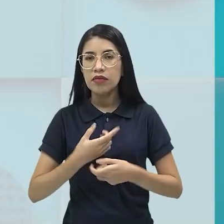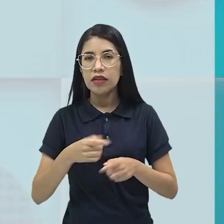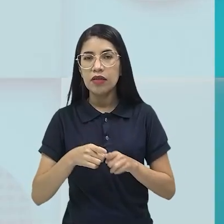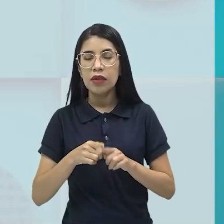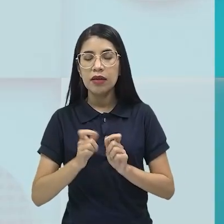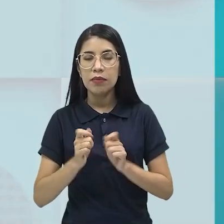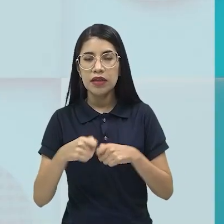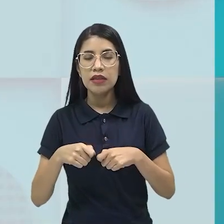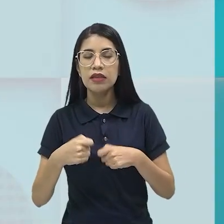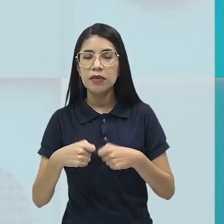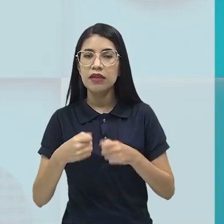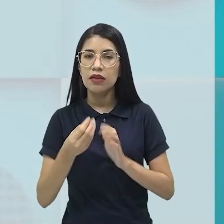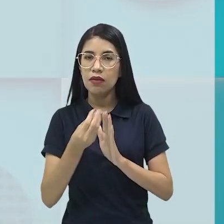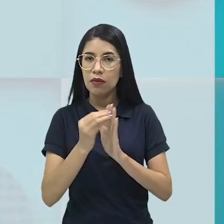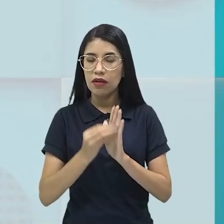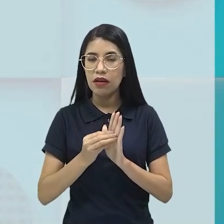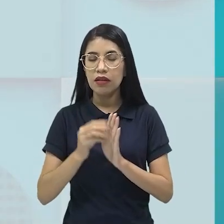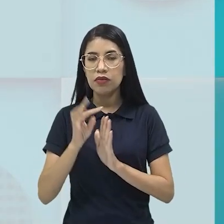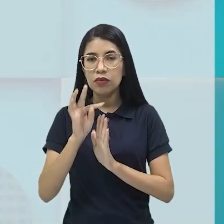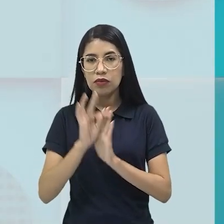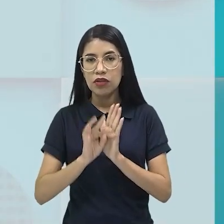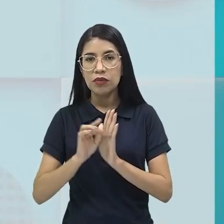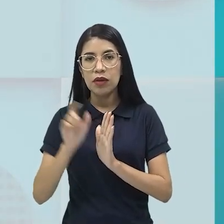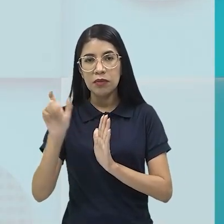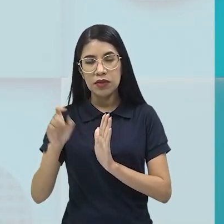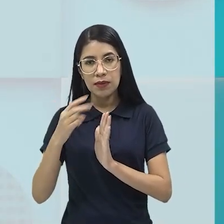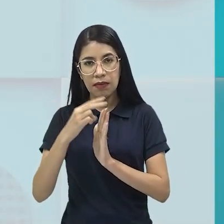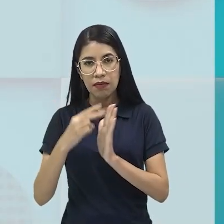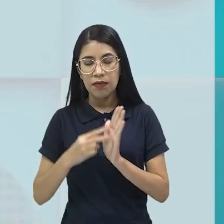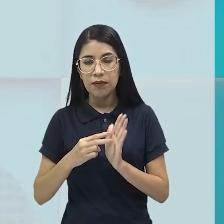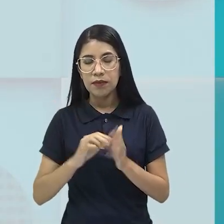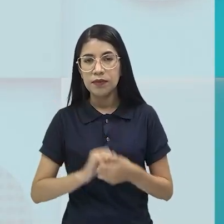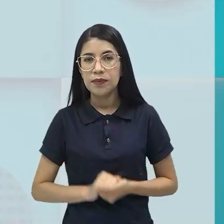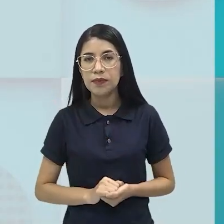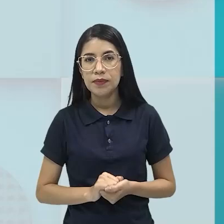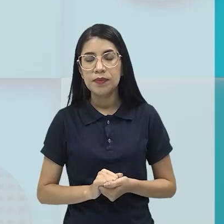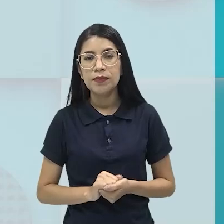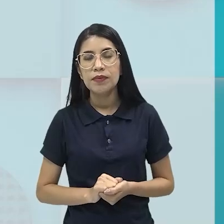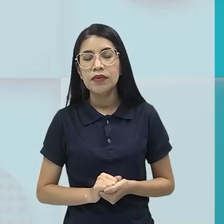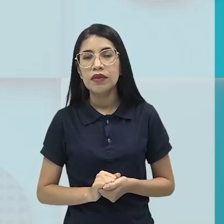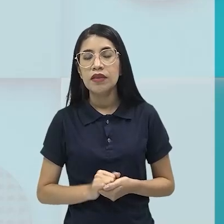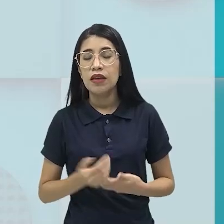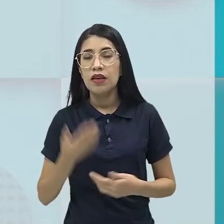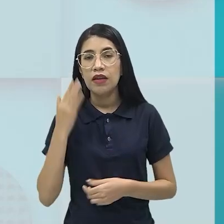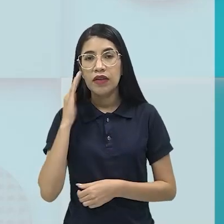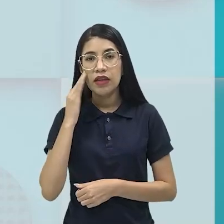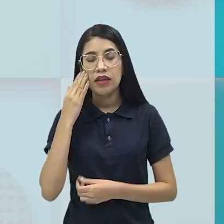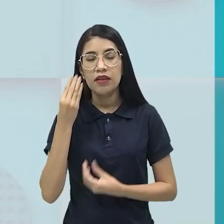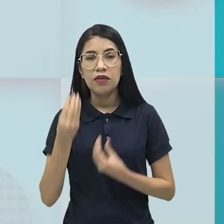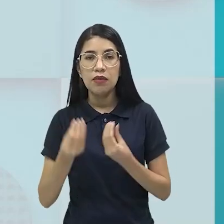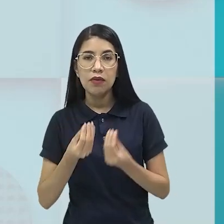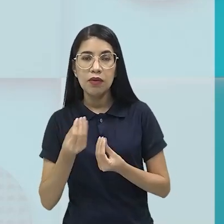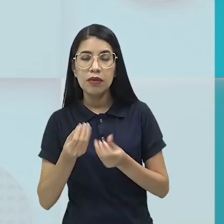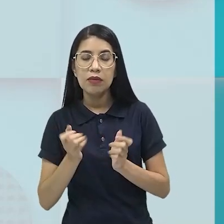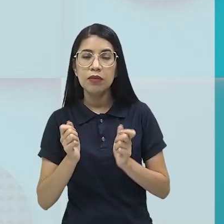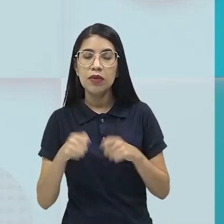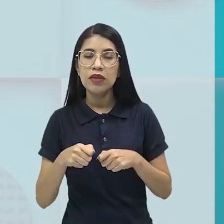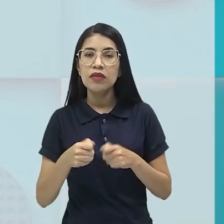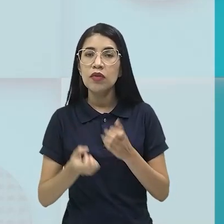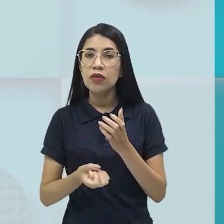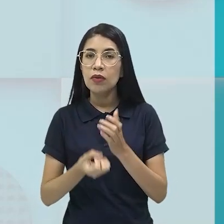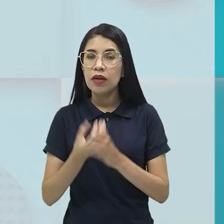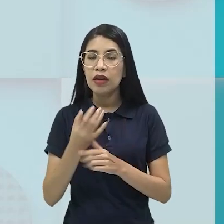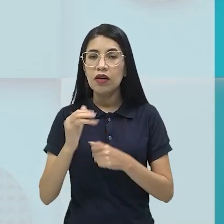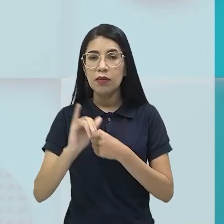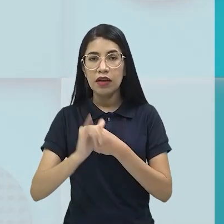seu leitor, no caso desse gênero, perfeito? E a gente vai tentar entender um pouquinho como é que você pode compor uma